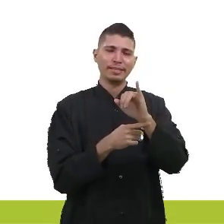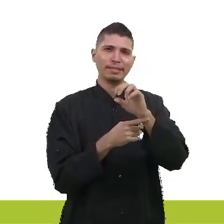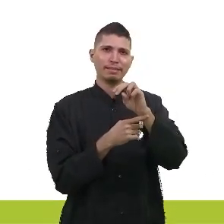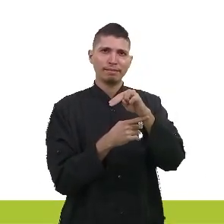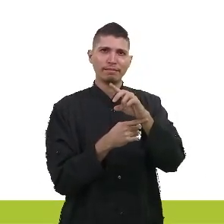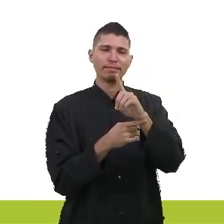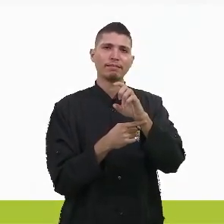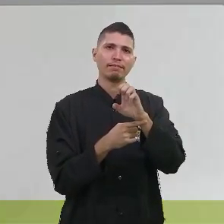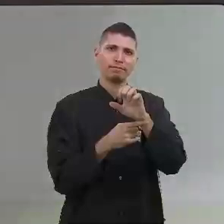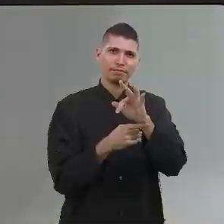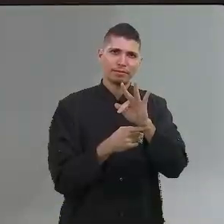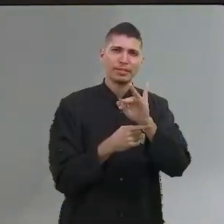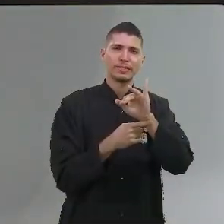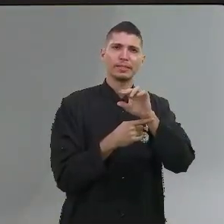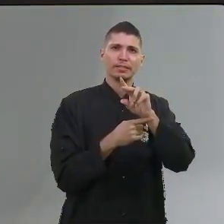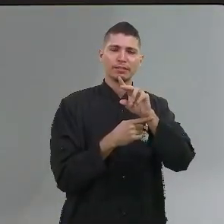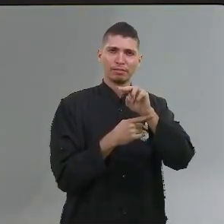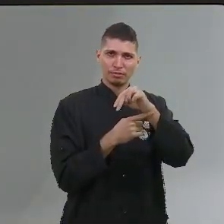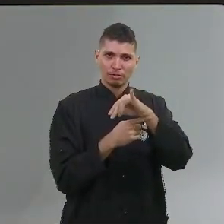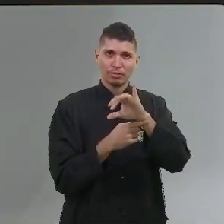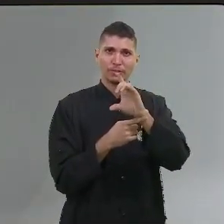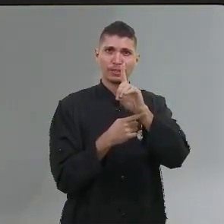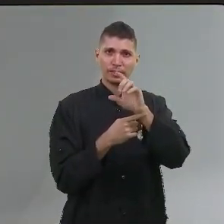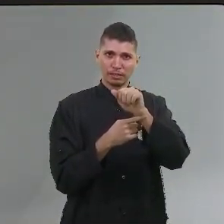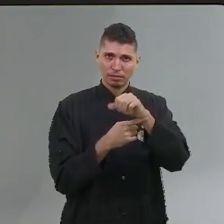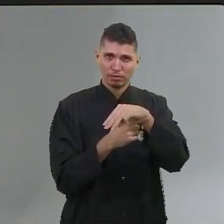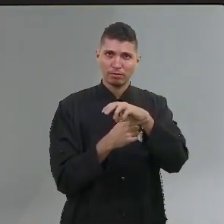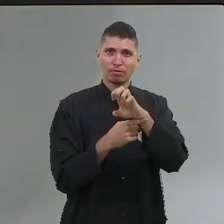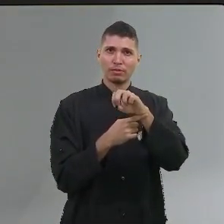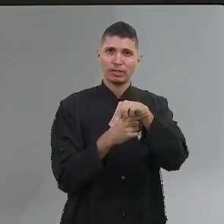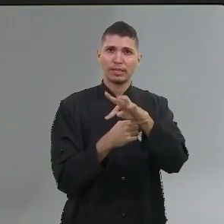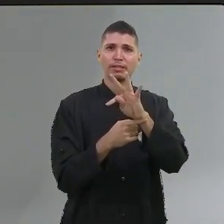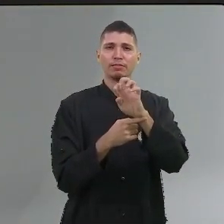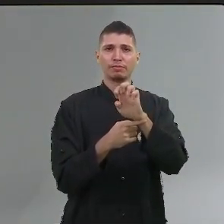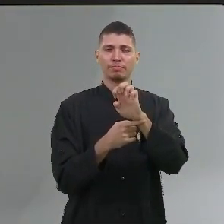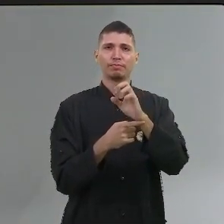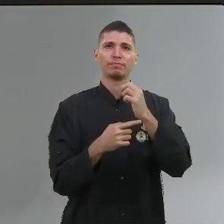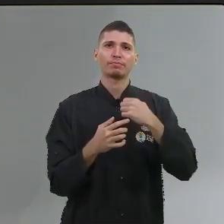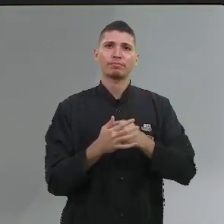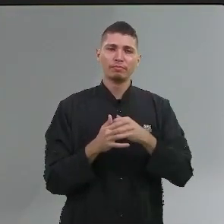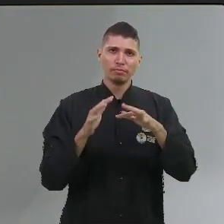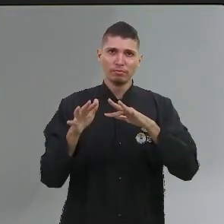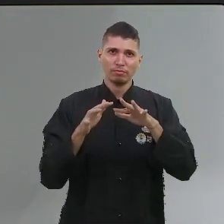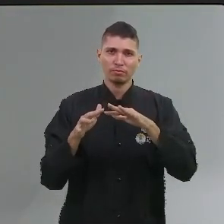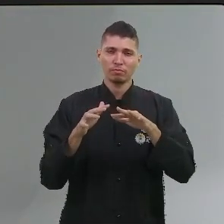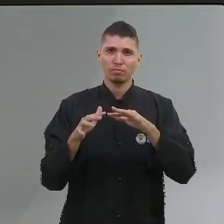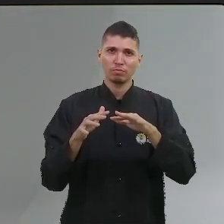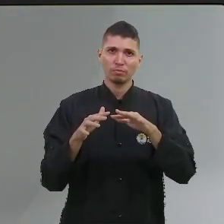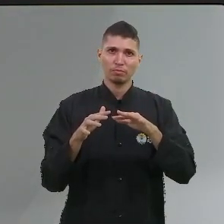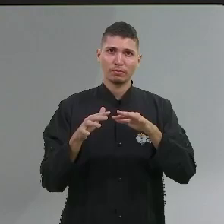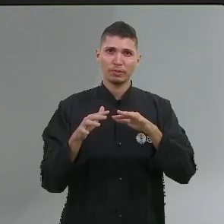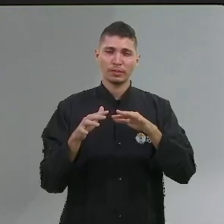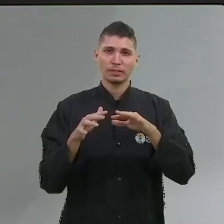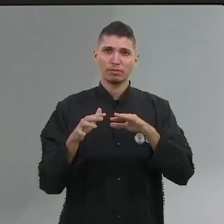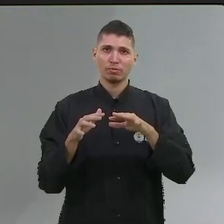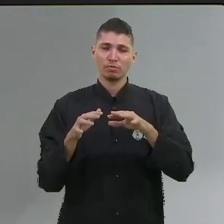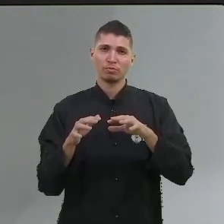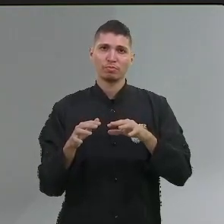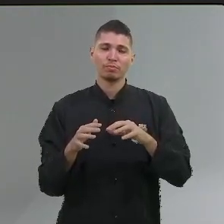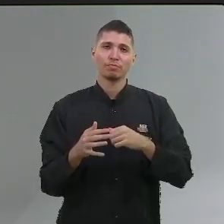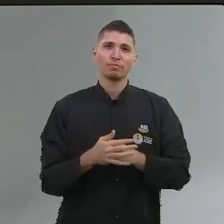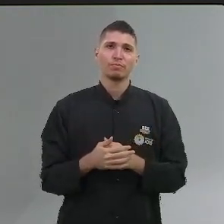da letra B. Porém, agora, ele diz que o corpo ele está em movimento. Na B, ele diz que o corpo está em repouso, vai